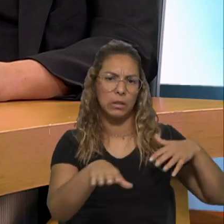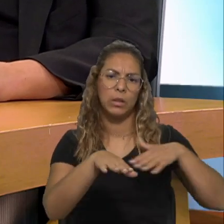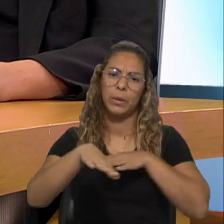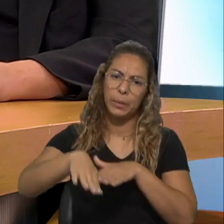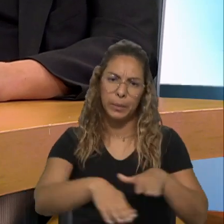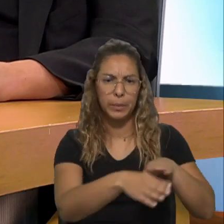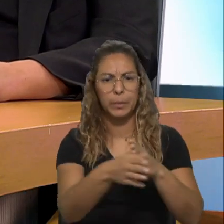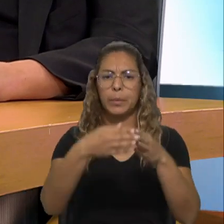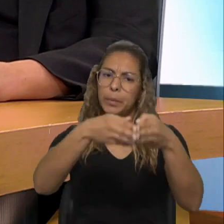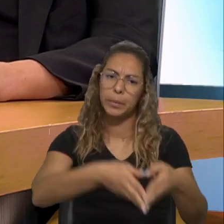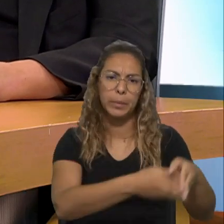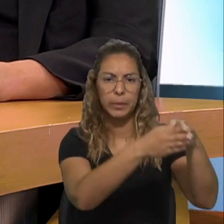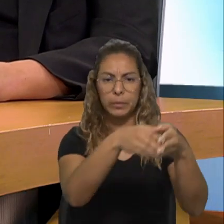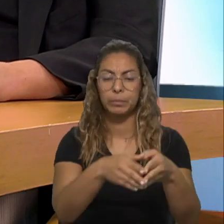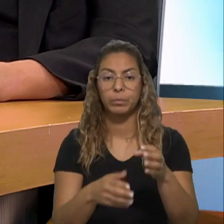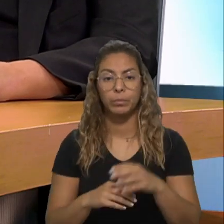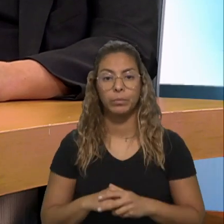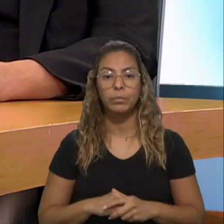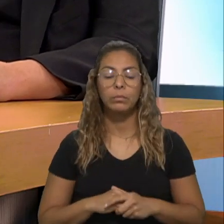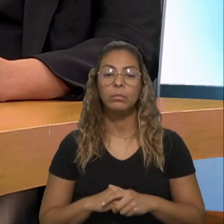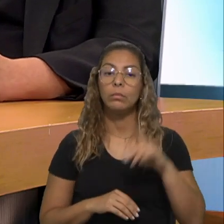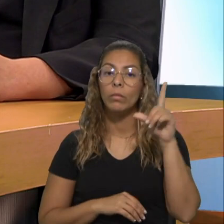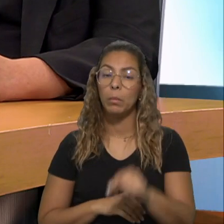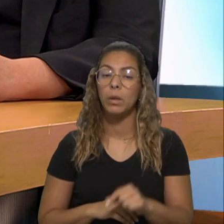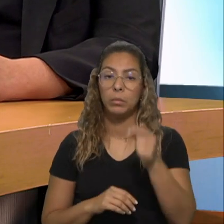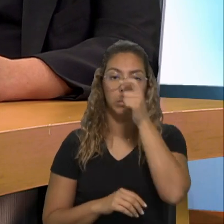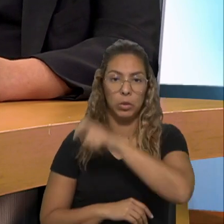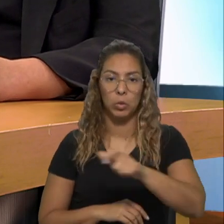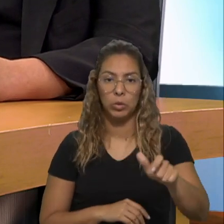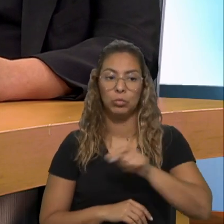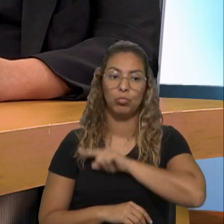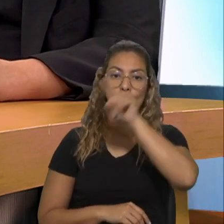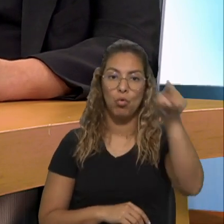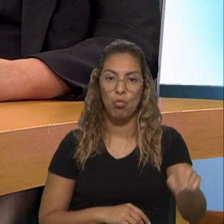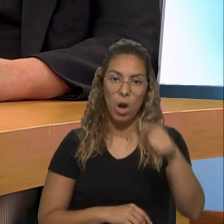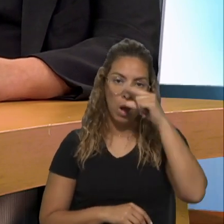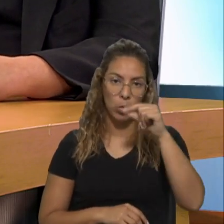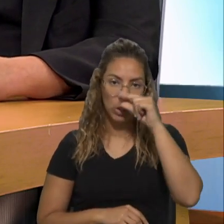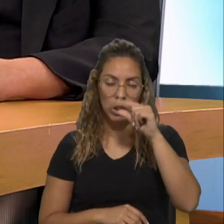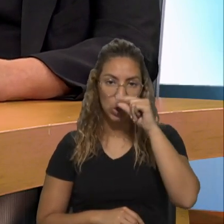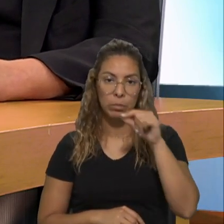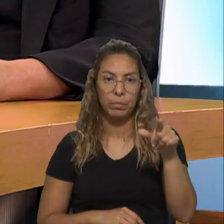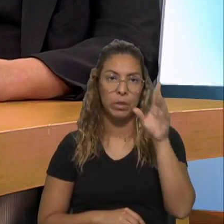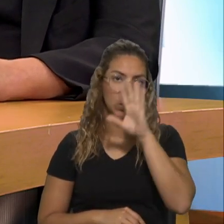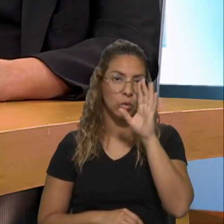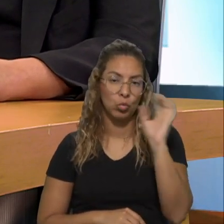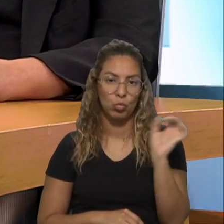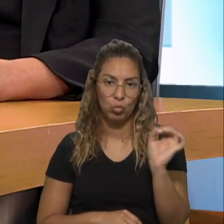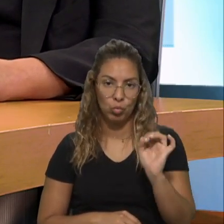comunhão. E para aqueles que conseguirem chegar à Atalaia, às tripulações, e que não forem para